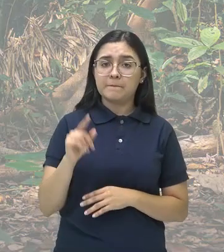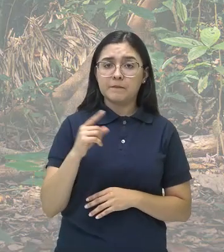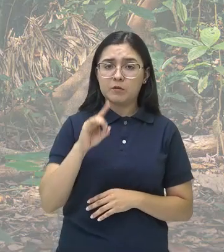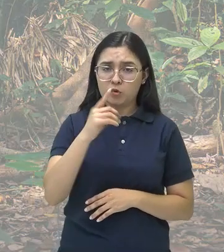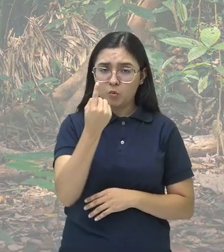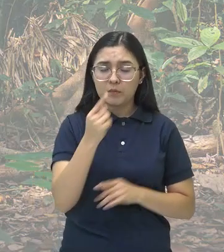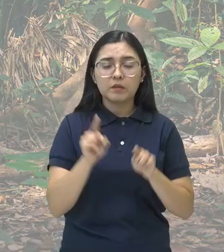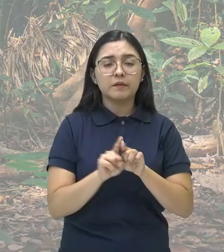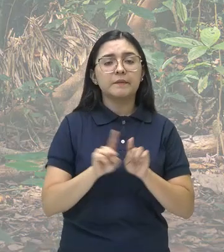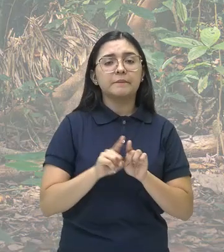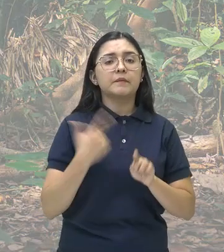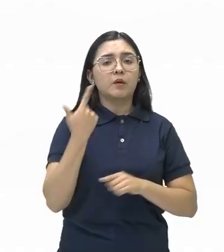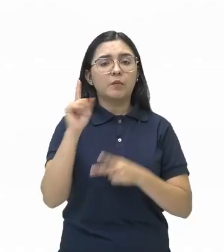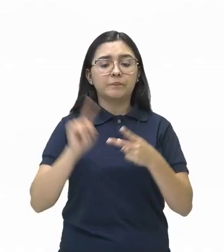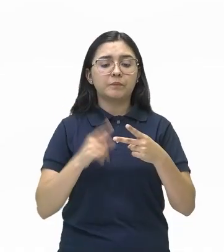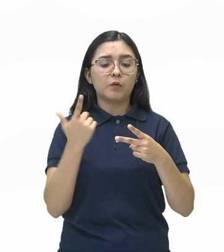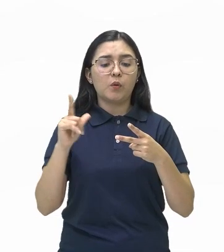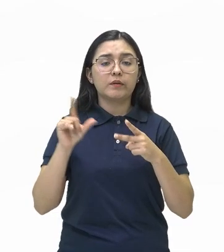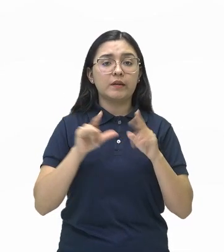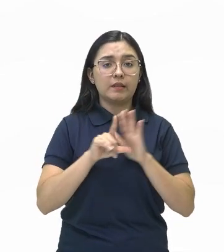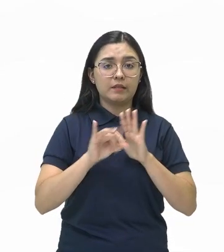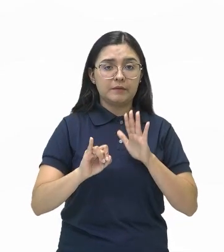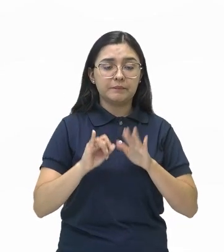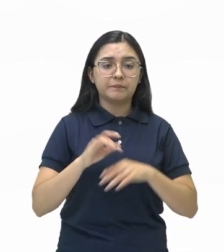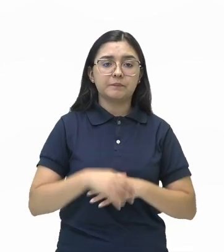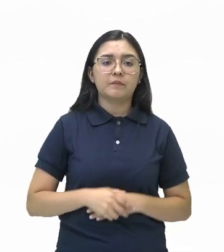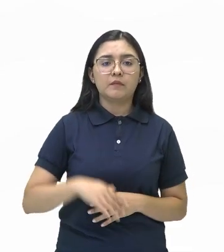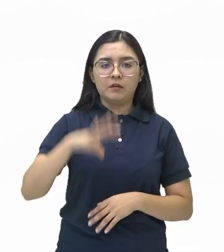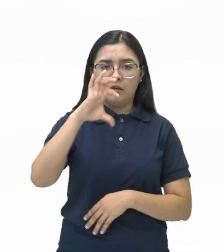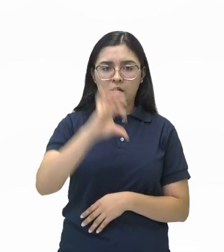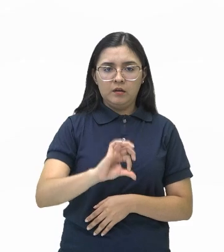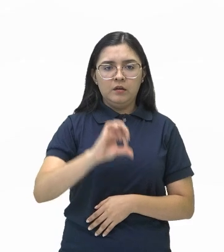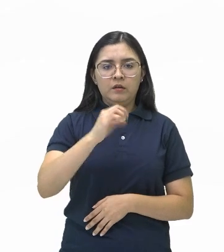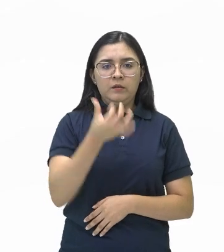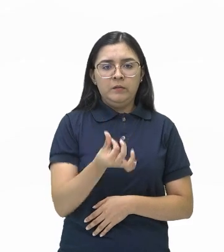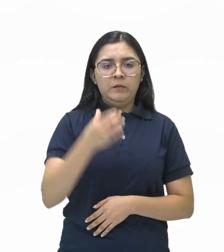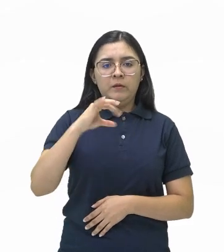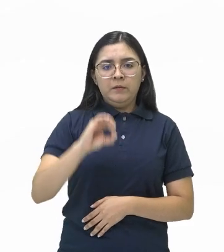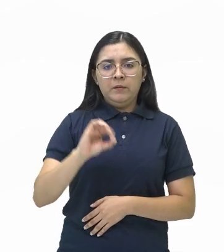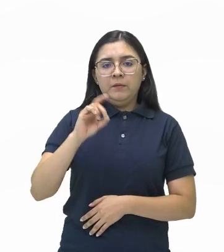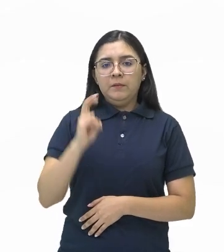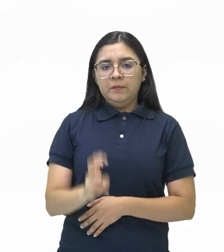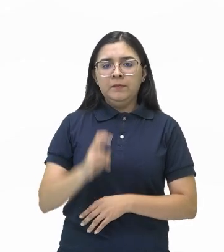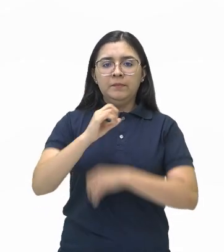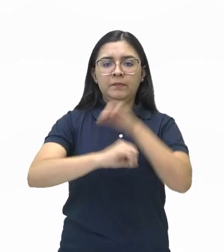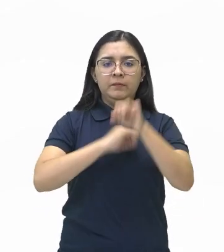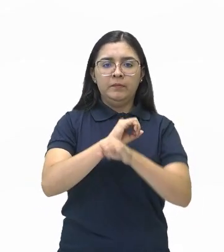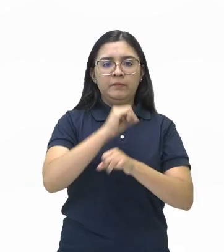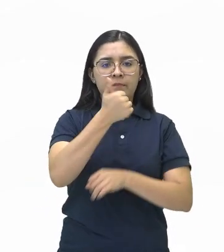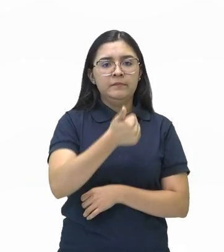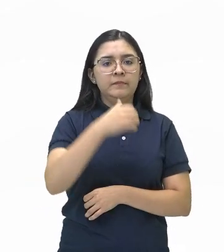não. Tem outra lei também. Vamos ver? Olha só. É a Lei 9.605, de